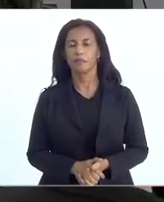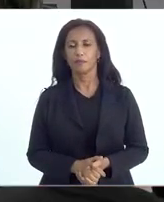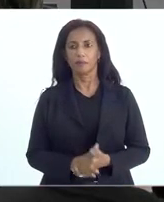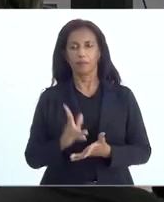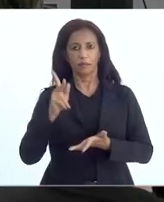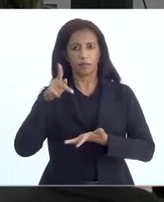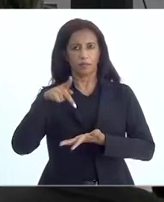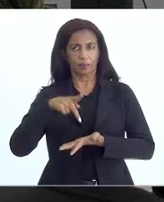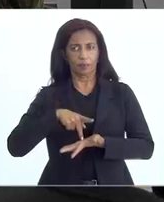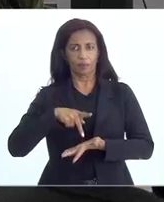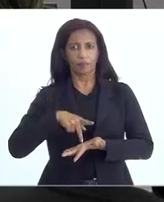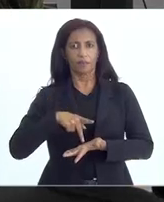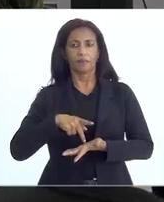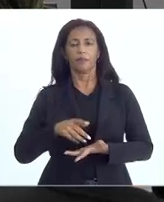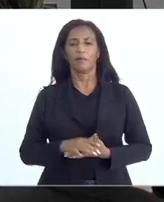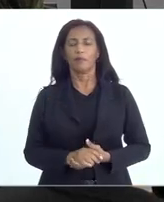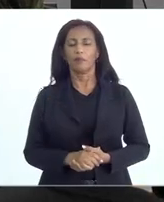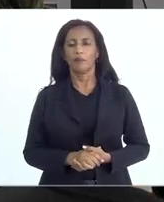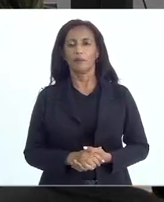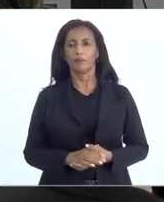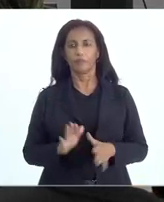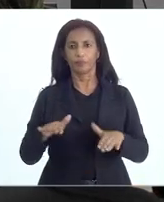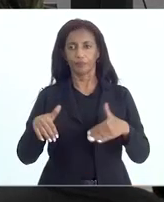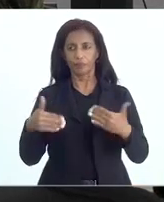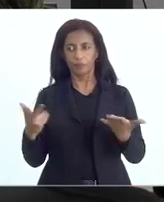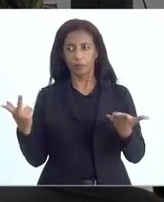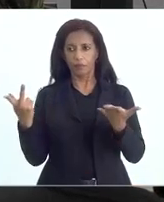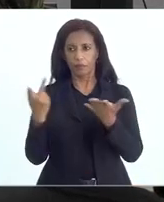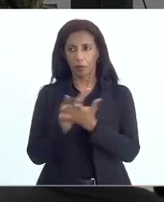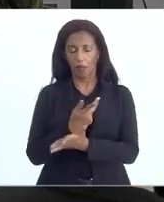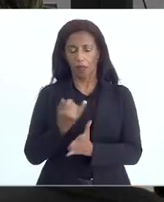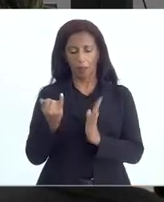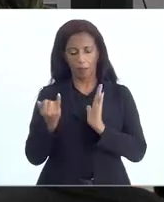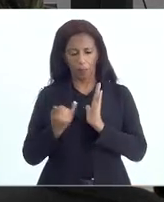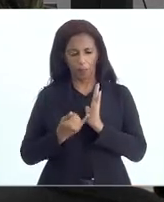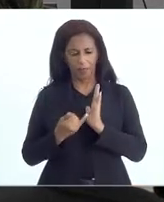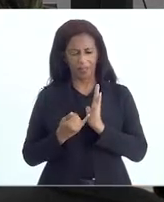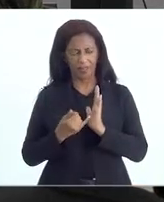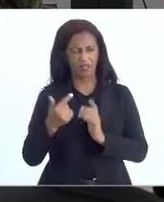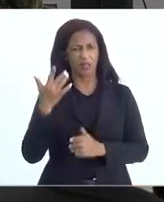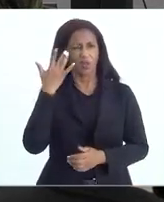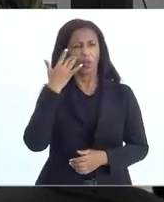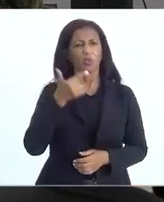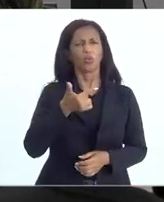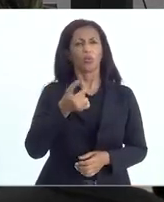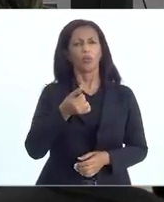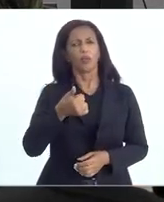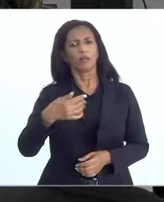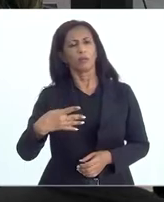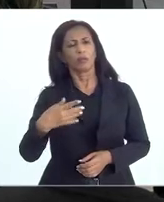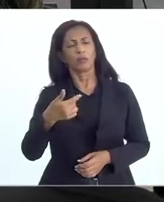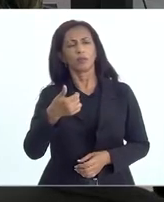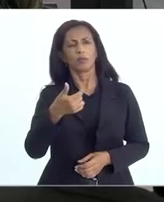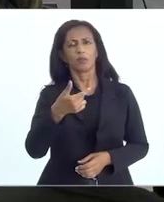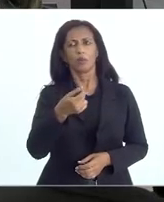na verdade quando houve a publicação a época não sei se foi 2014/2015